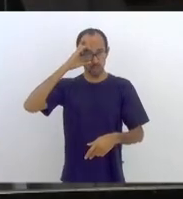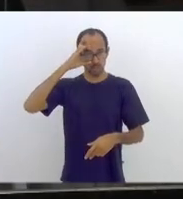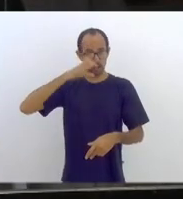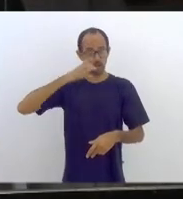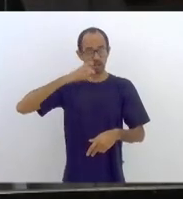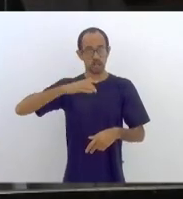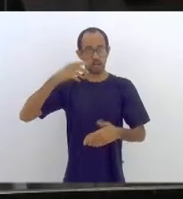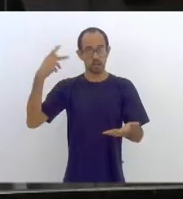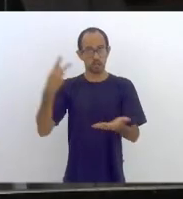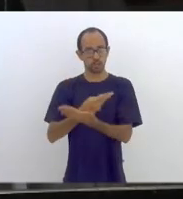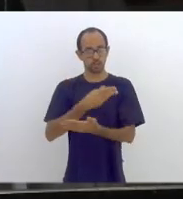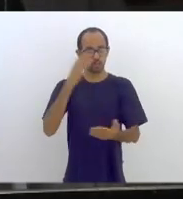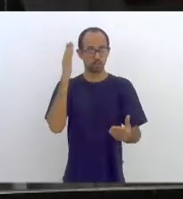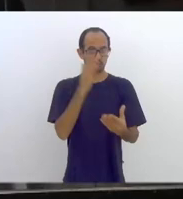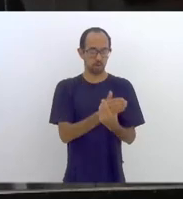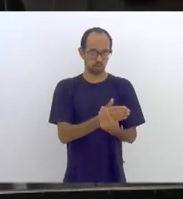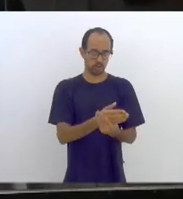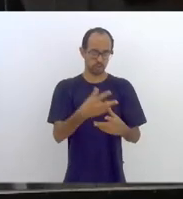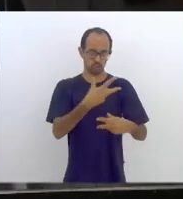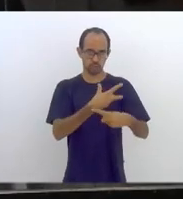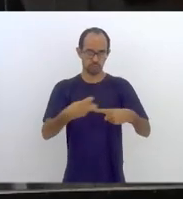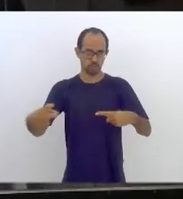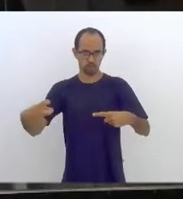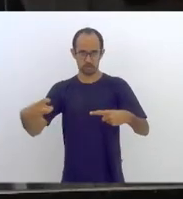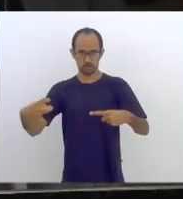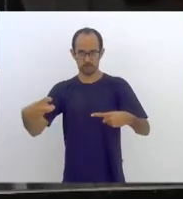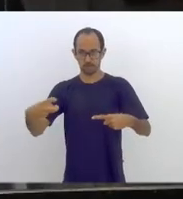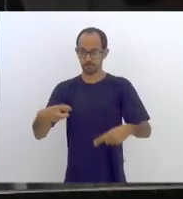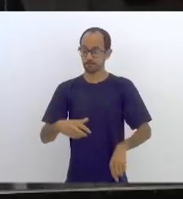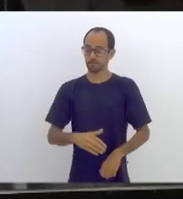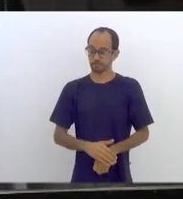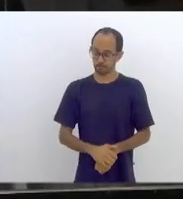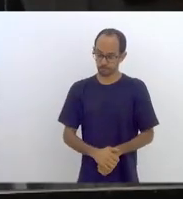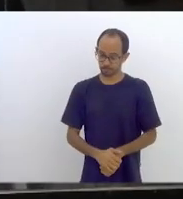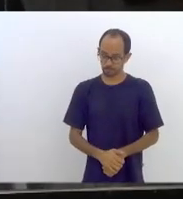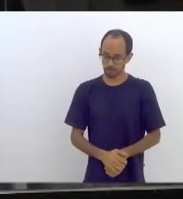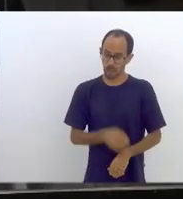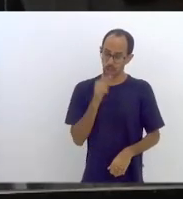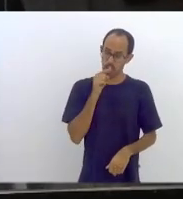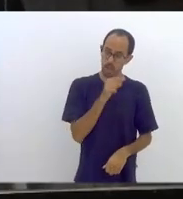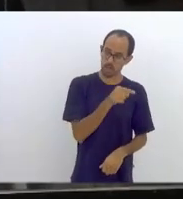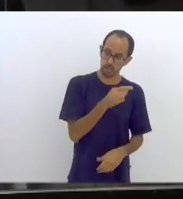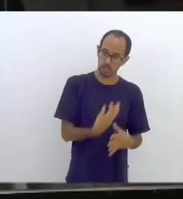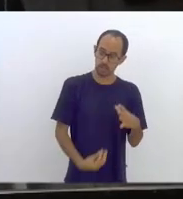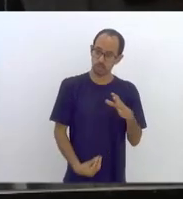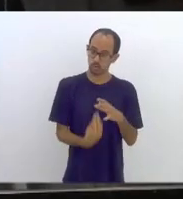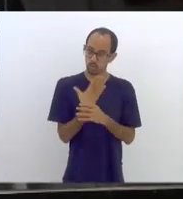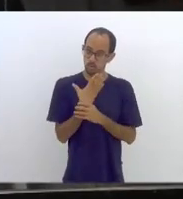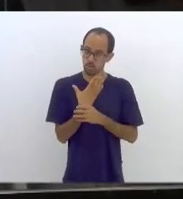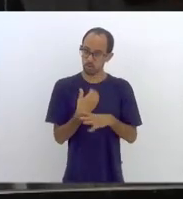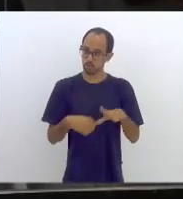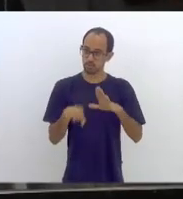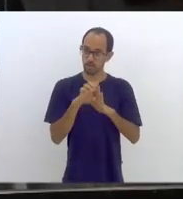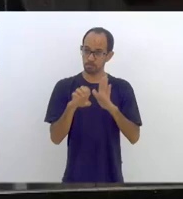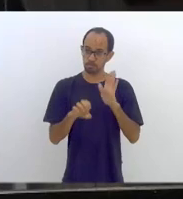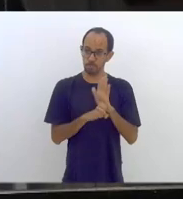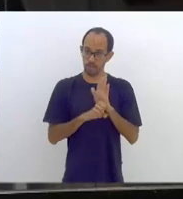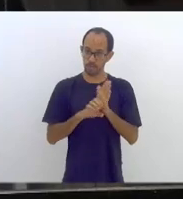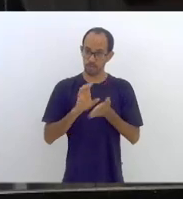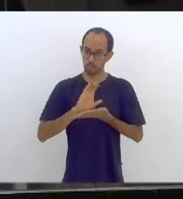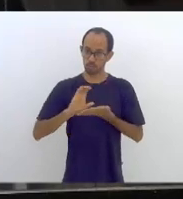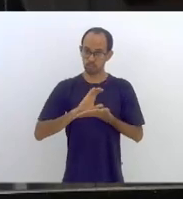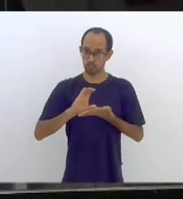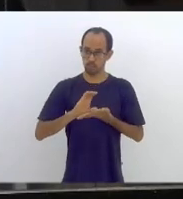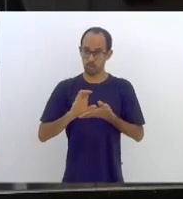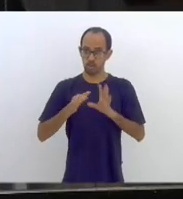sofreu o seu processo de cassação ali criou-se uma Emenda Constitucional que permitiu